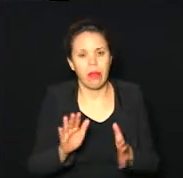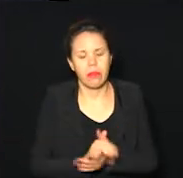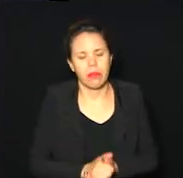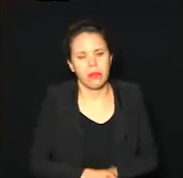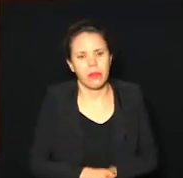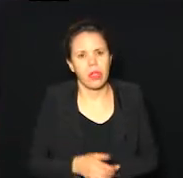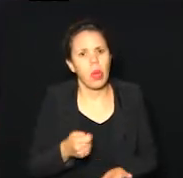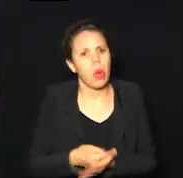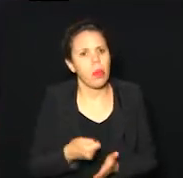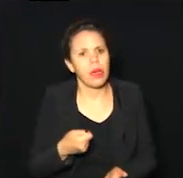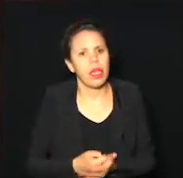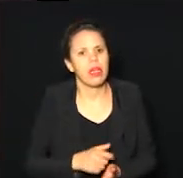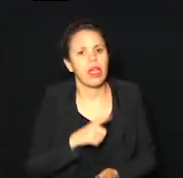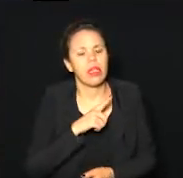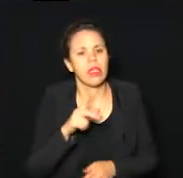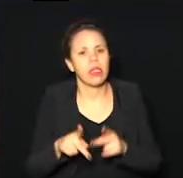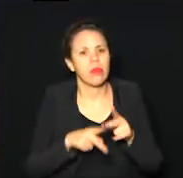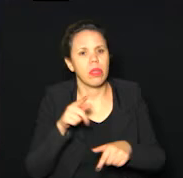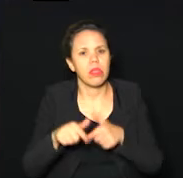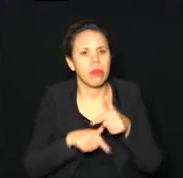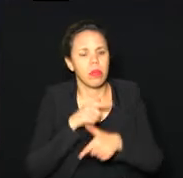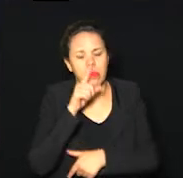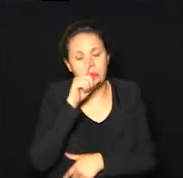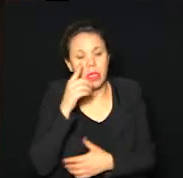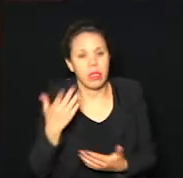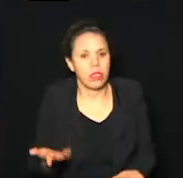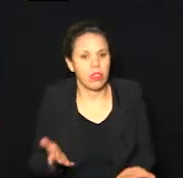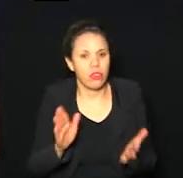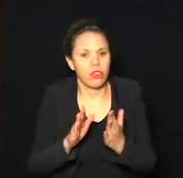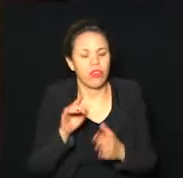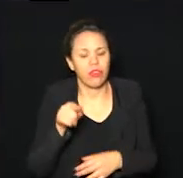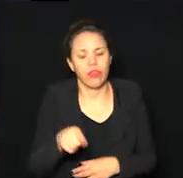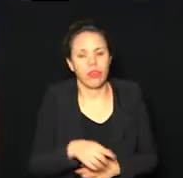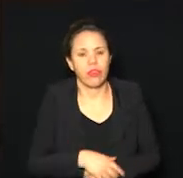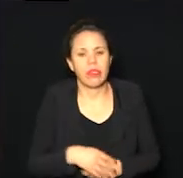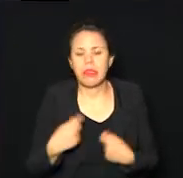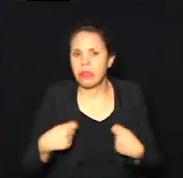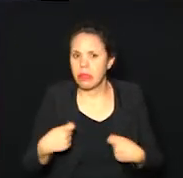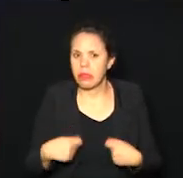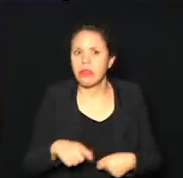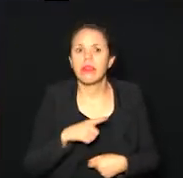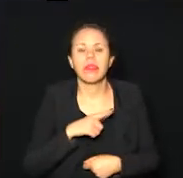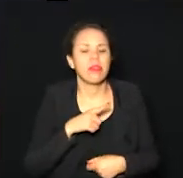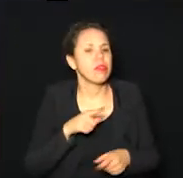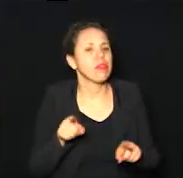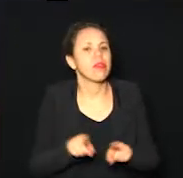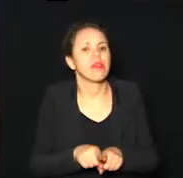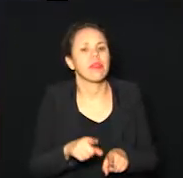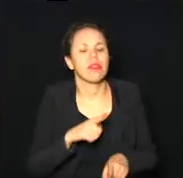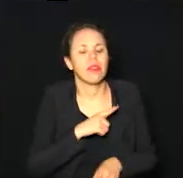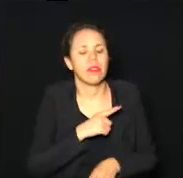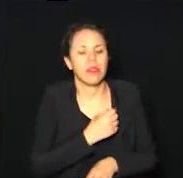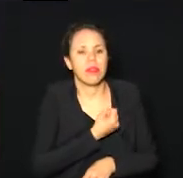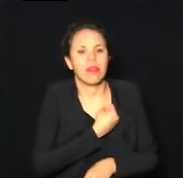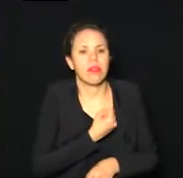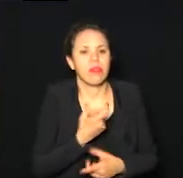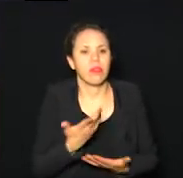é obrigado a ter porque as pessoas estão expostas. Diante disso, há necessidade de também ter uma remuneração